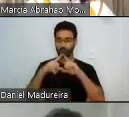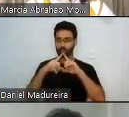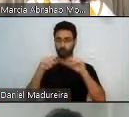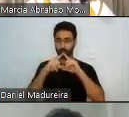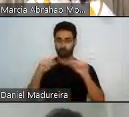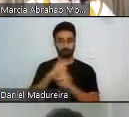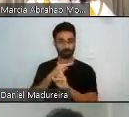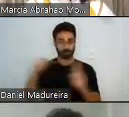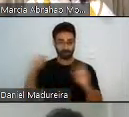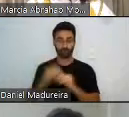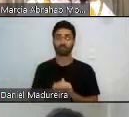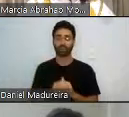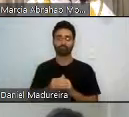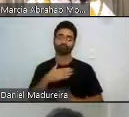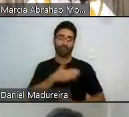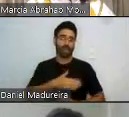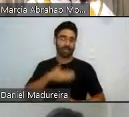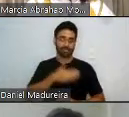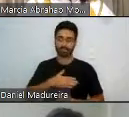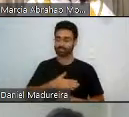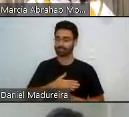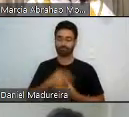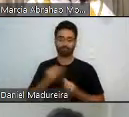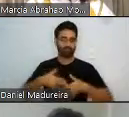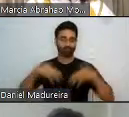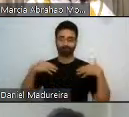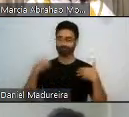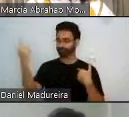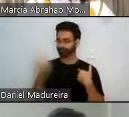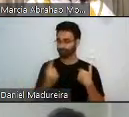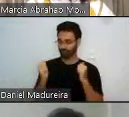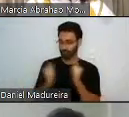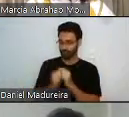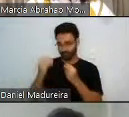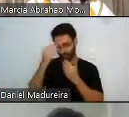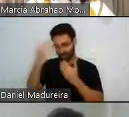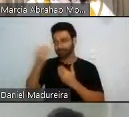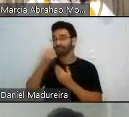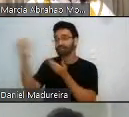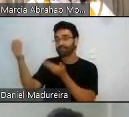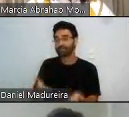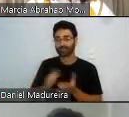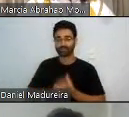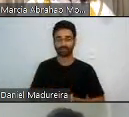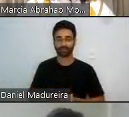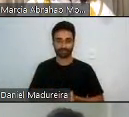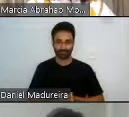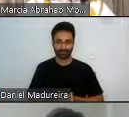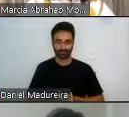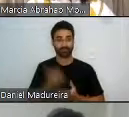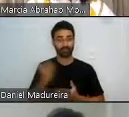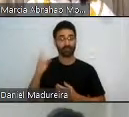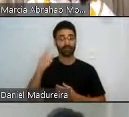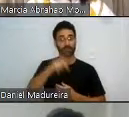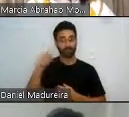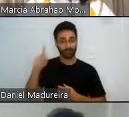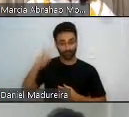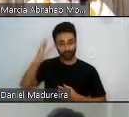uma honra tê-lo aqui conosco. Muito obrigada e seja bem-vindo. Professor Noam